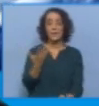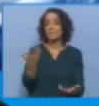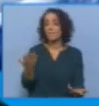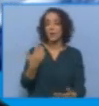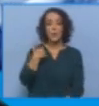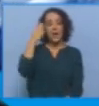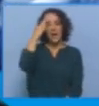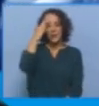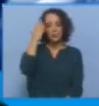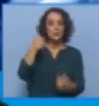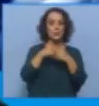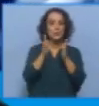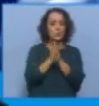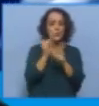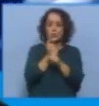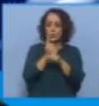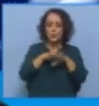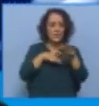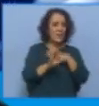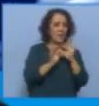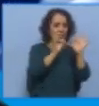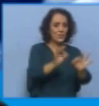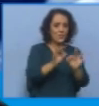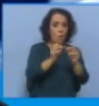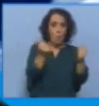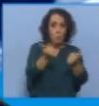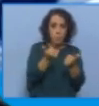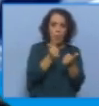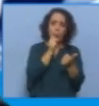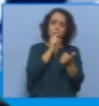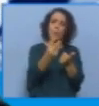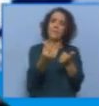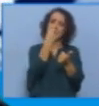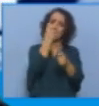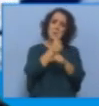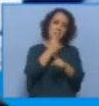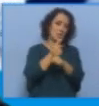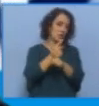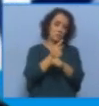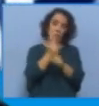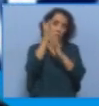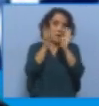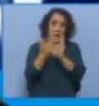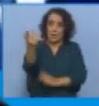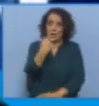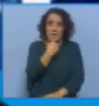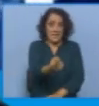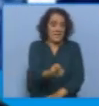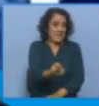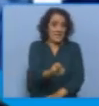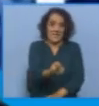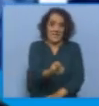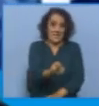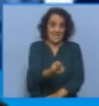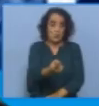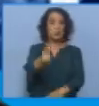generosidade podem ter a mesma visão, não é? Porque o damos ao próprio Cristo, é Ele que o diz na cena do